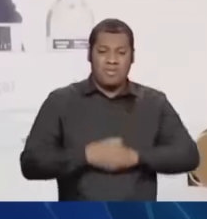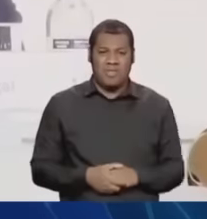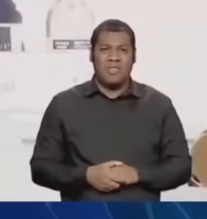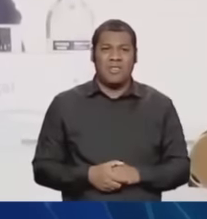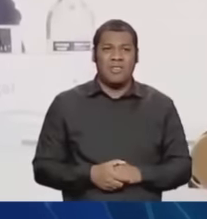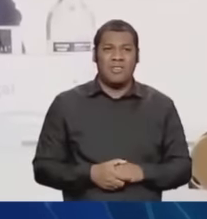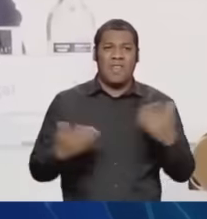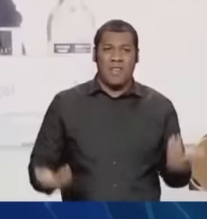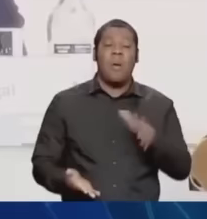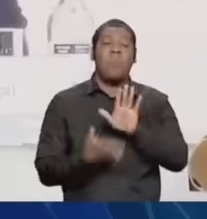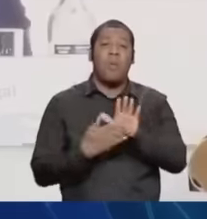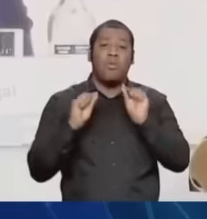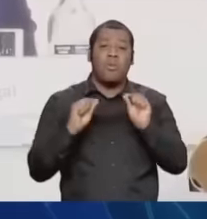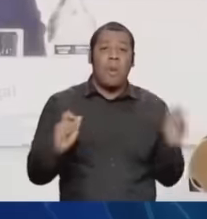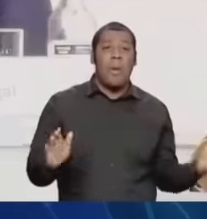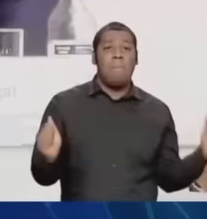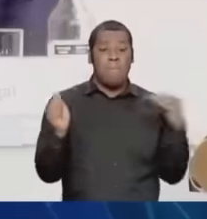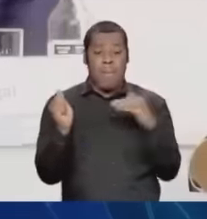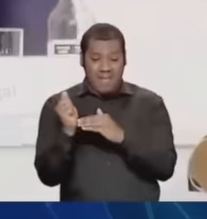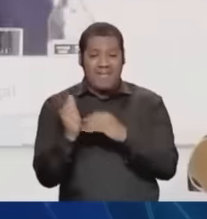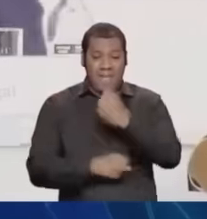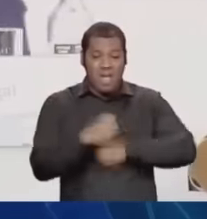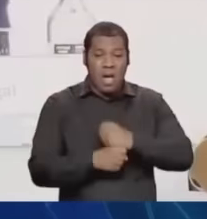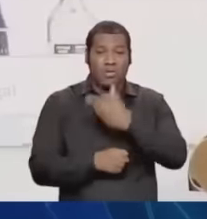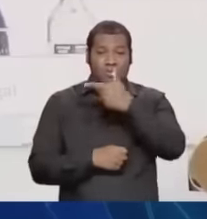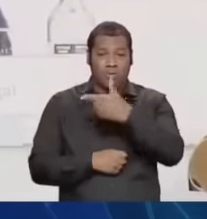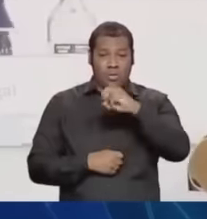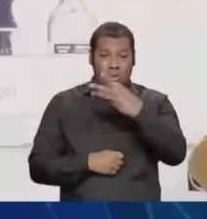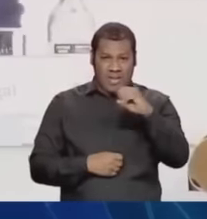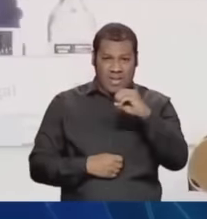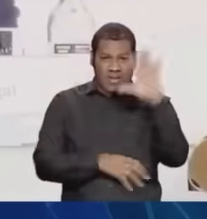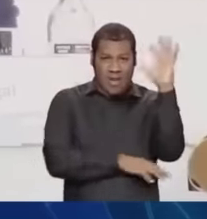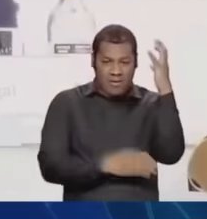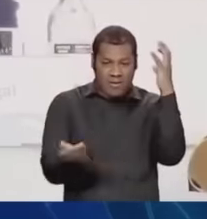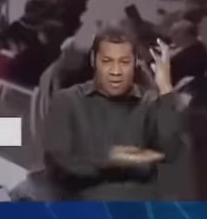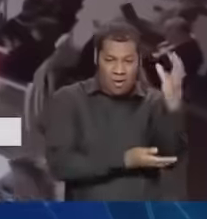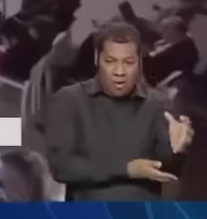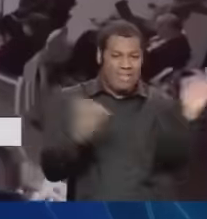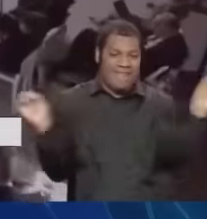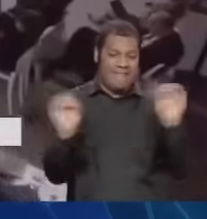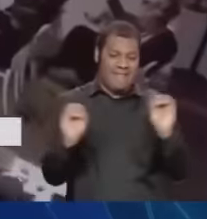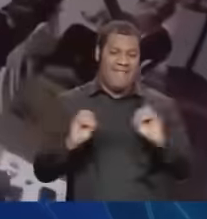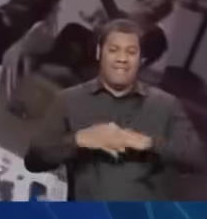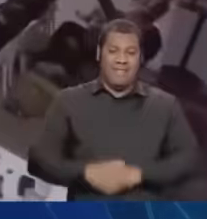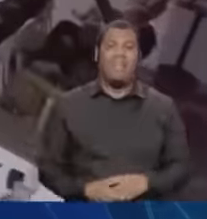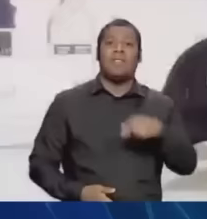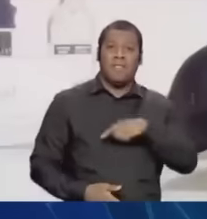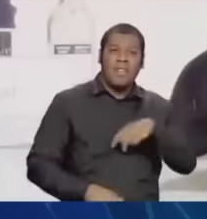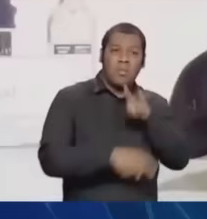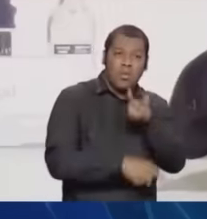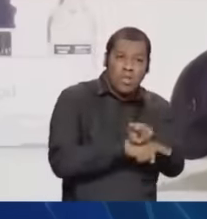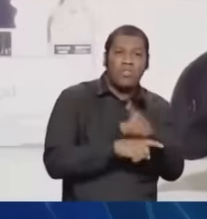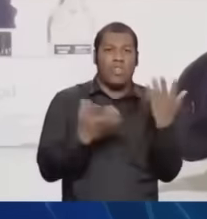chegar ao desmatamento zero em 2030. E nós não temos apenas a Amazônia para cuidar. Nós temos o bioma do Cerrado,